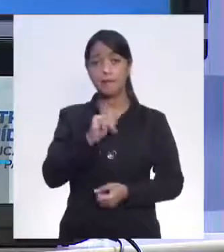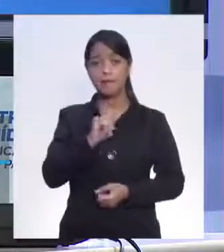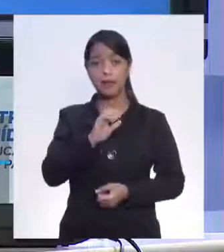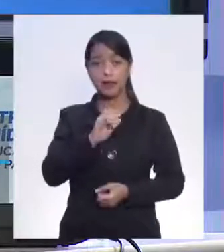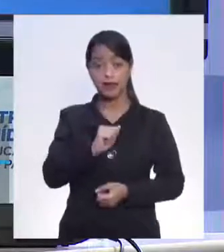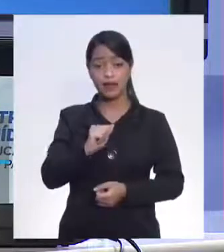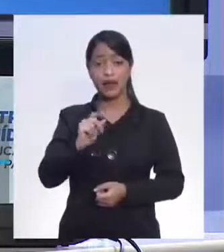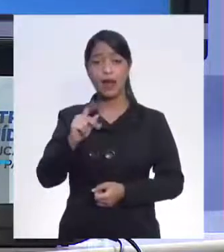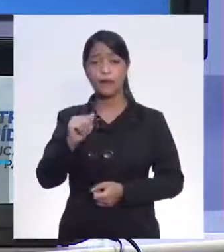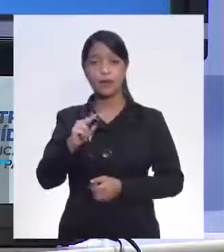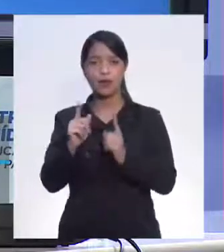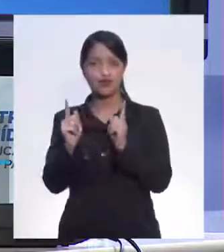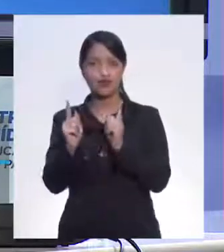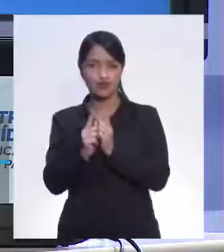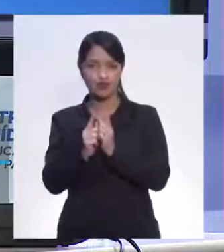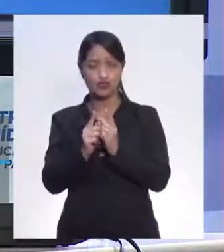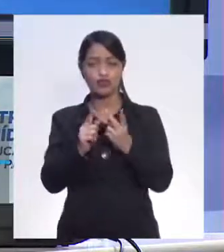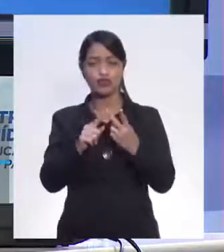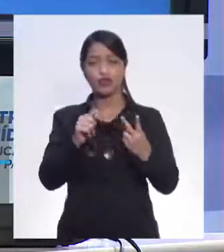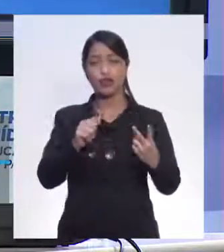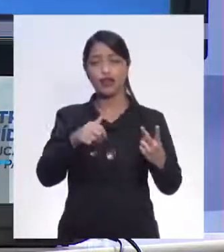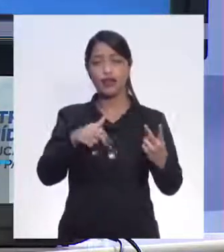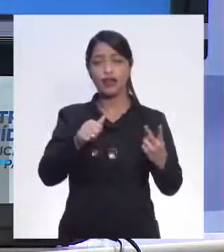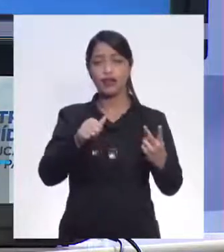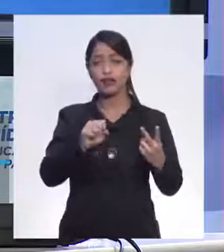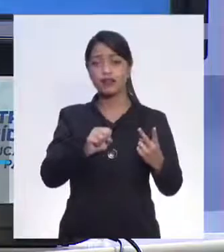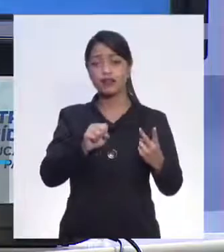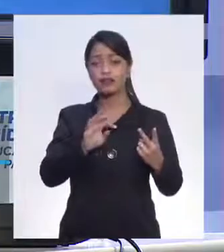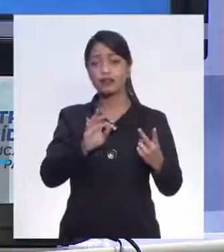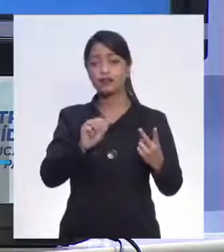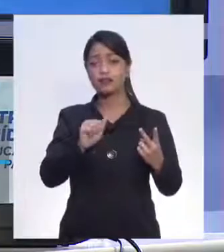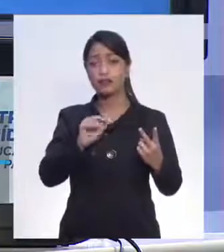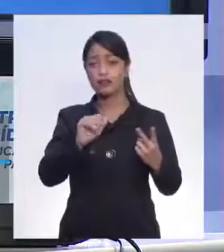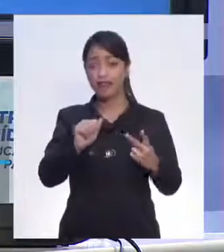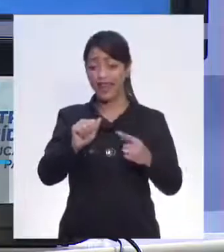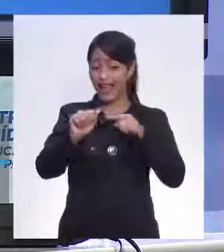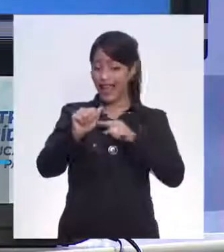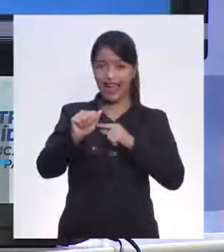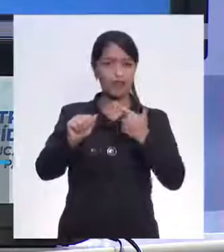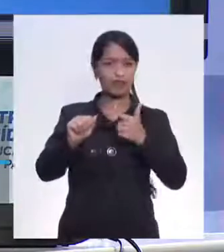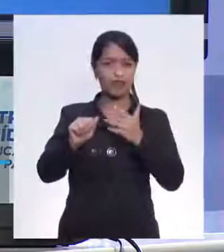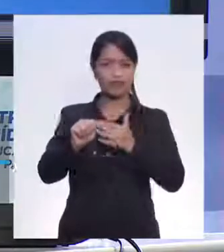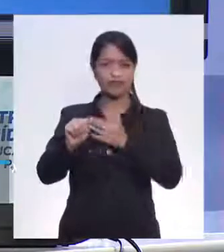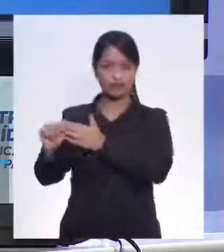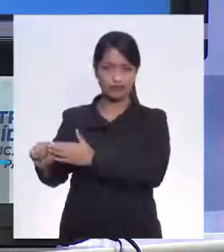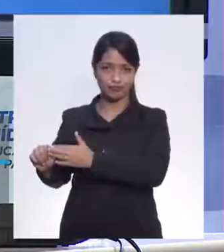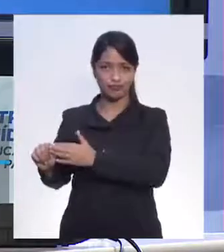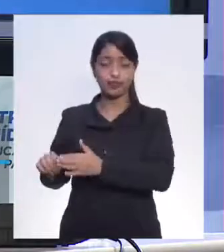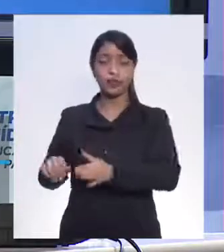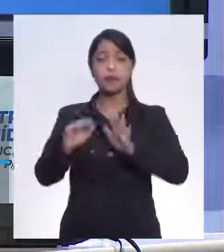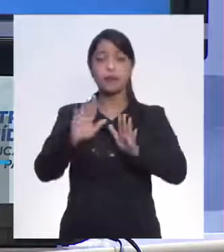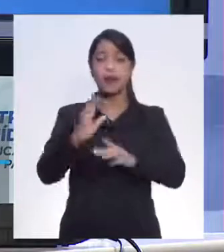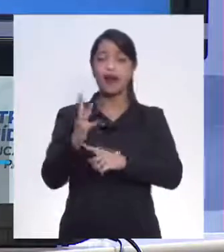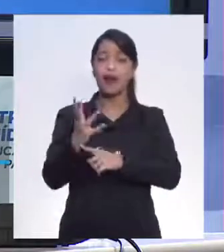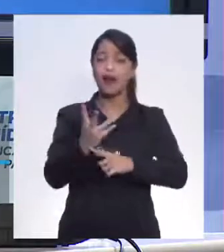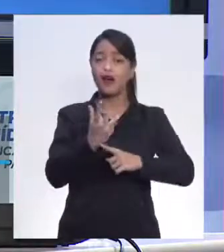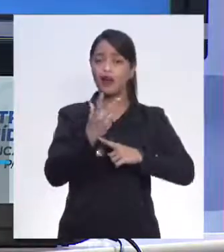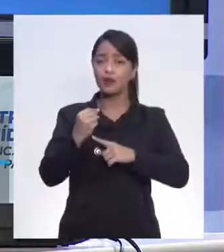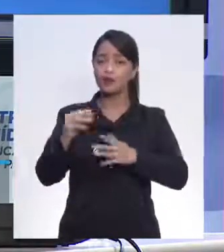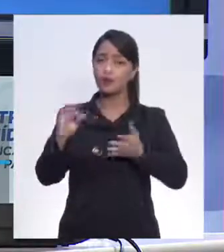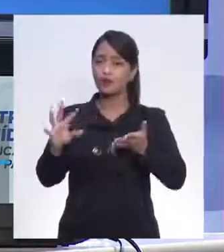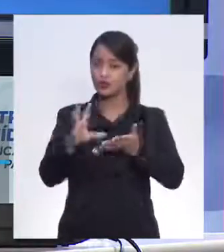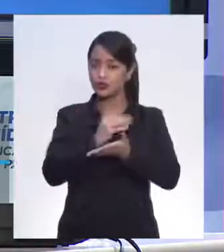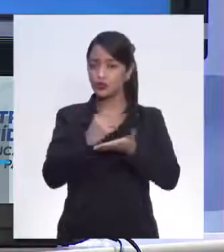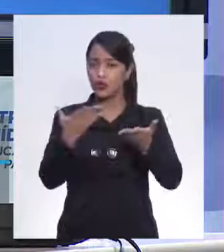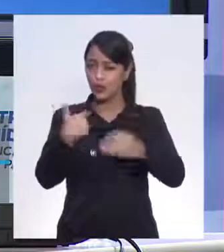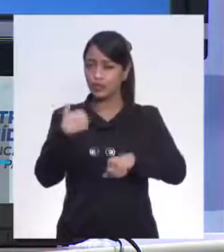Nastácia sem o A, porque é o jeito que ele colocou lá nos livros. Mas se você for olhar para toda a obra, por favor, vou deixar uma dica aqui, hashtag